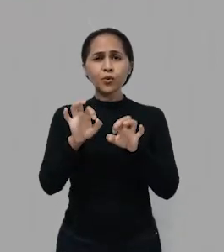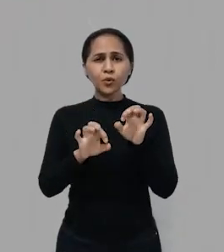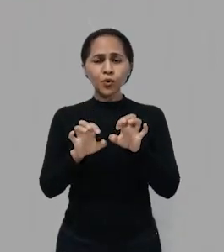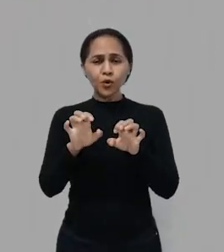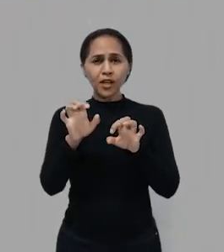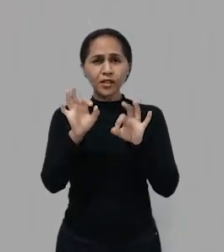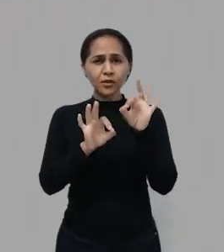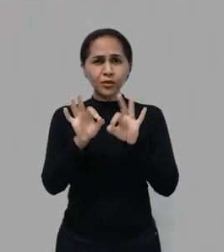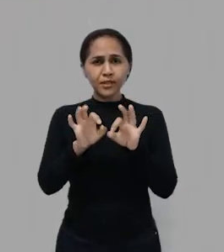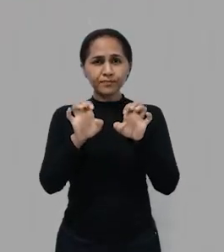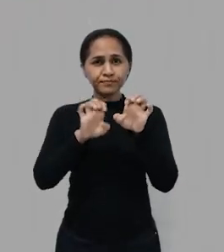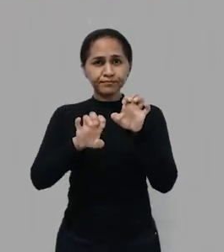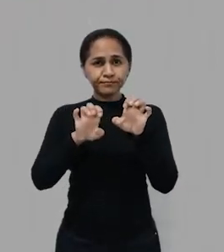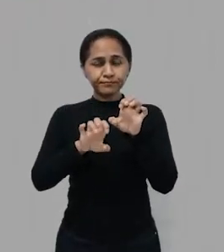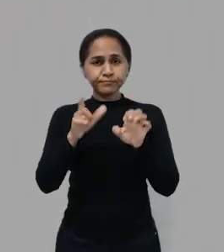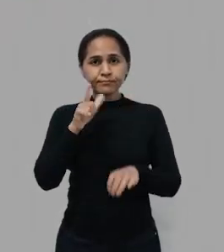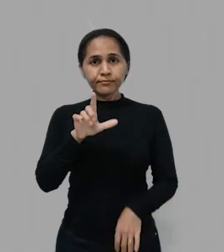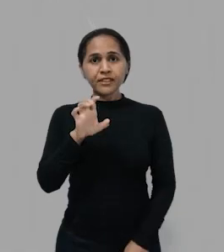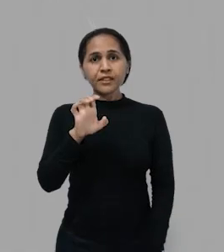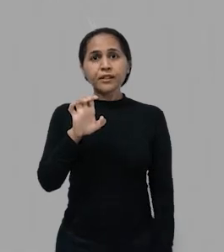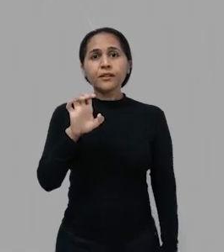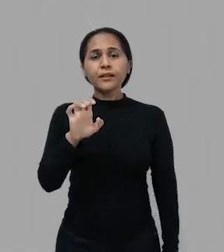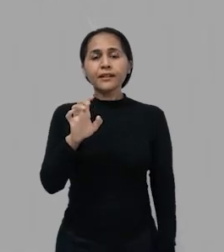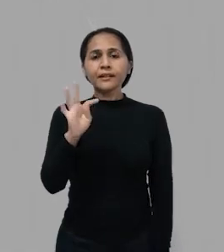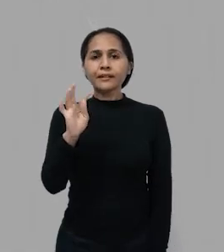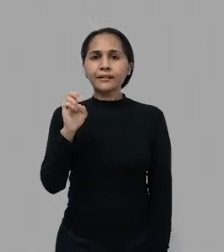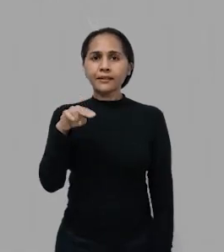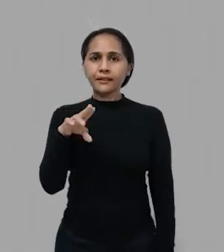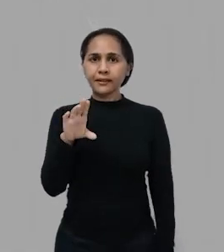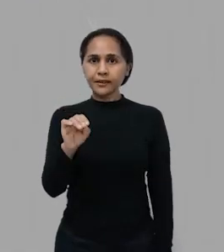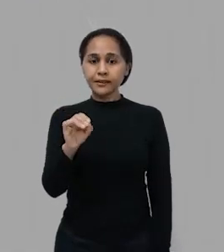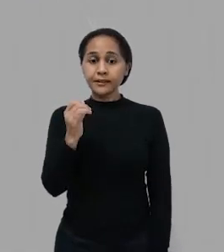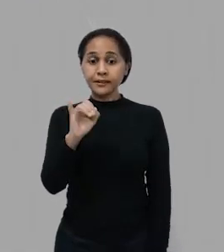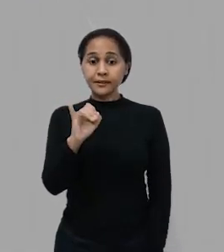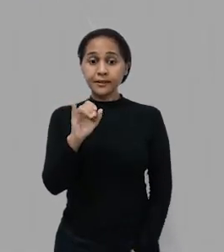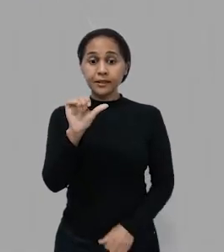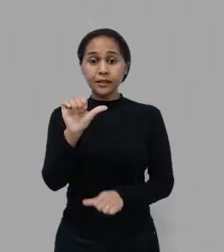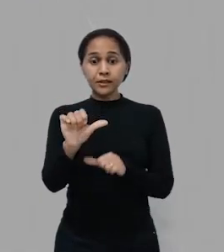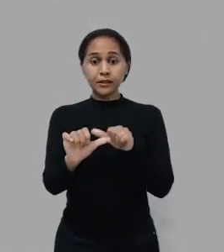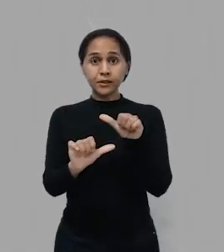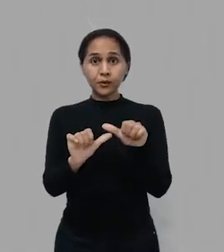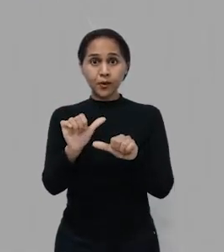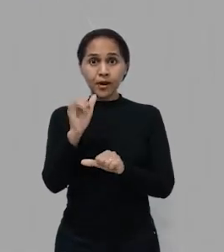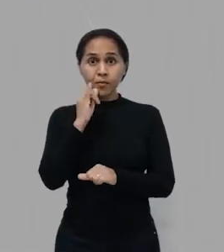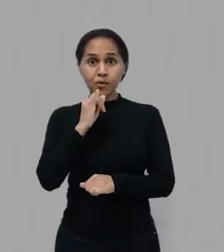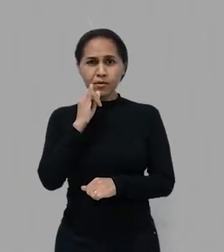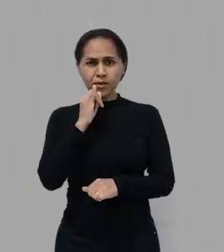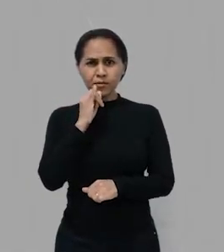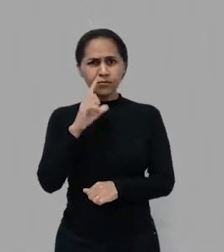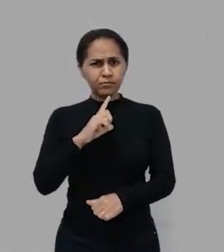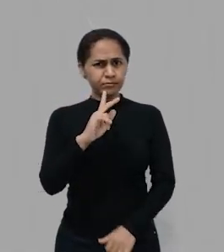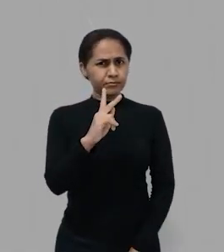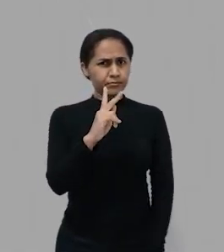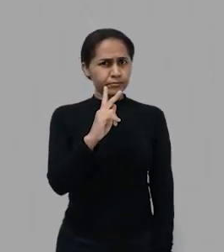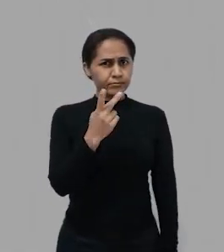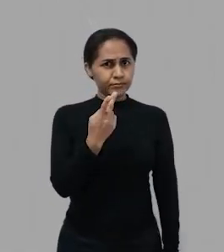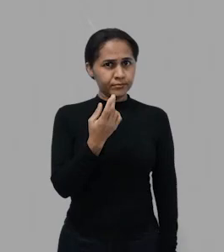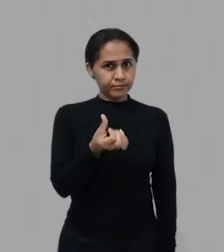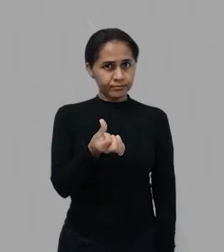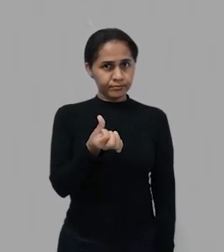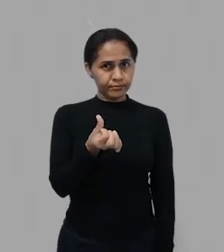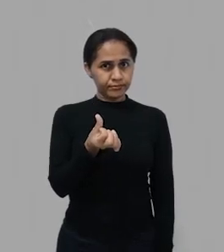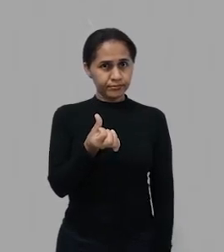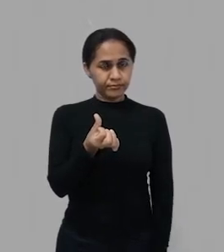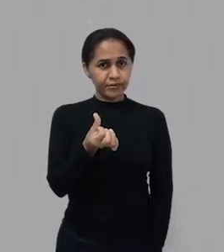do etano. Agora, olha só. Se eu trocar 2 desses hidrogênios, são 6, vou trocar 2